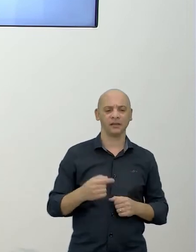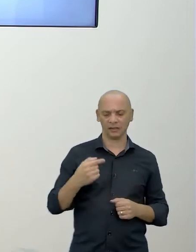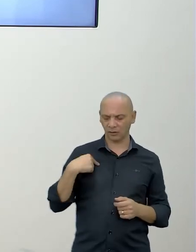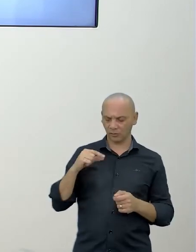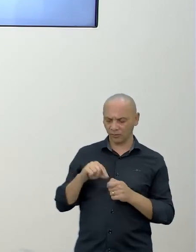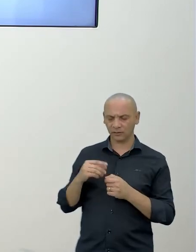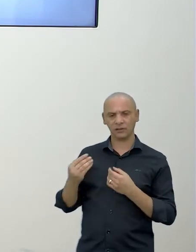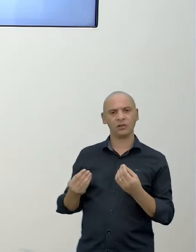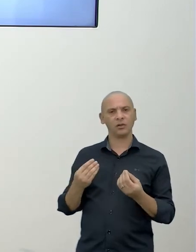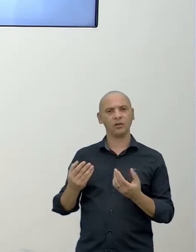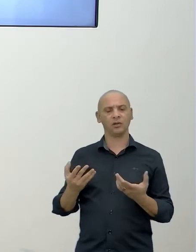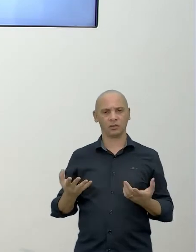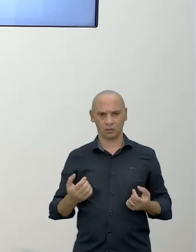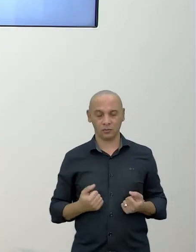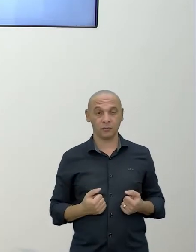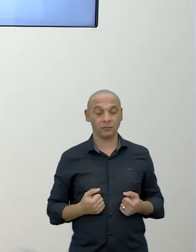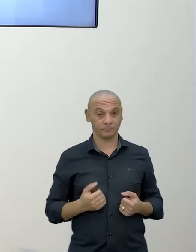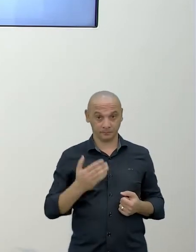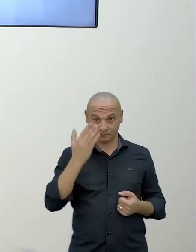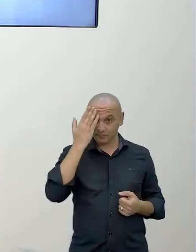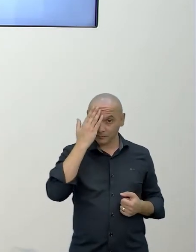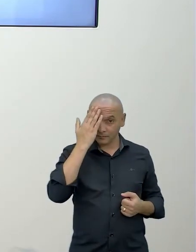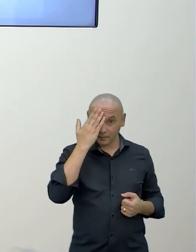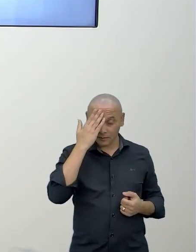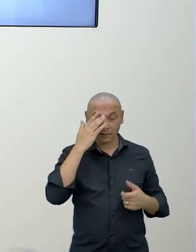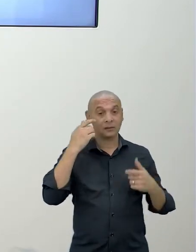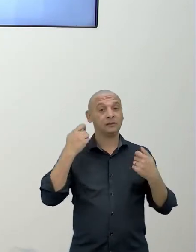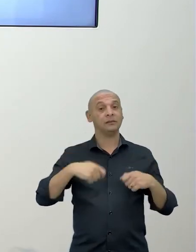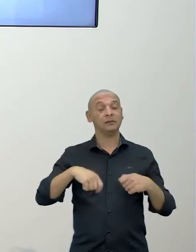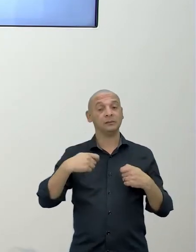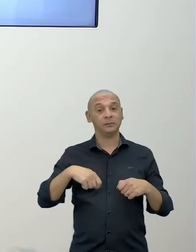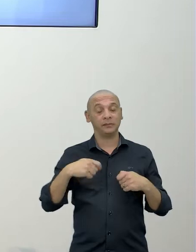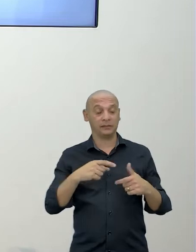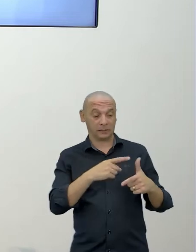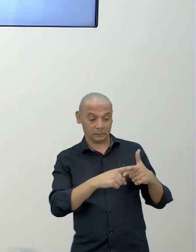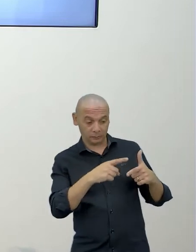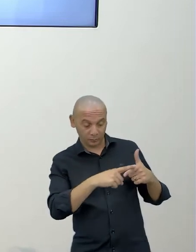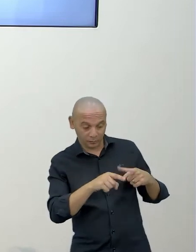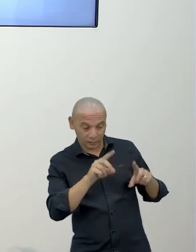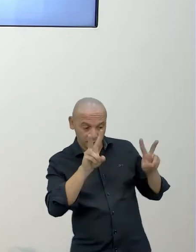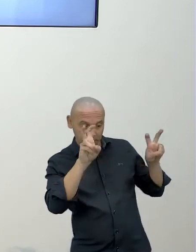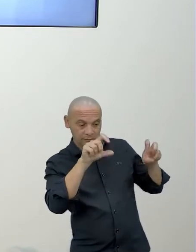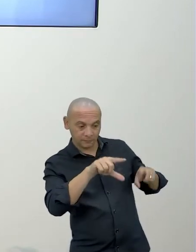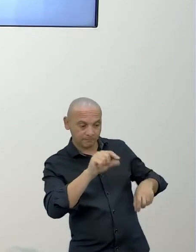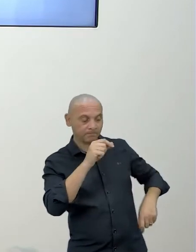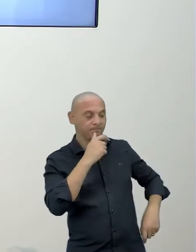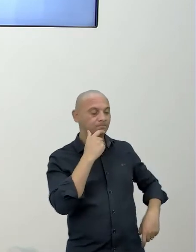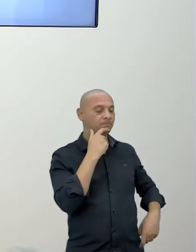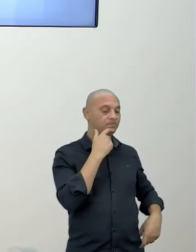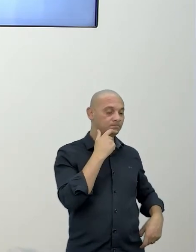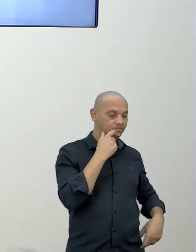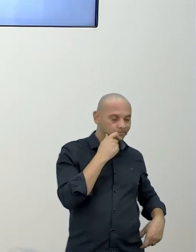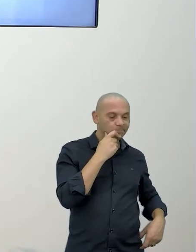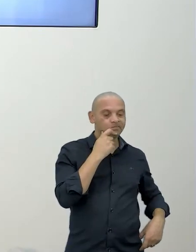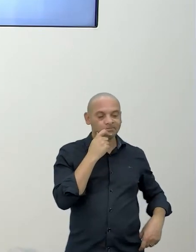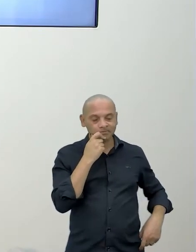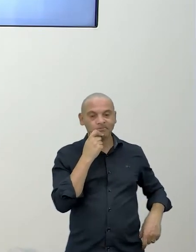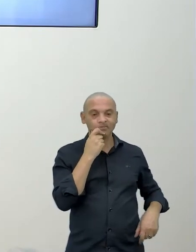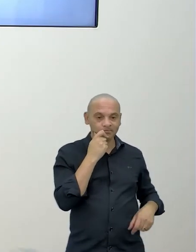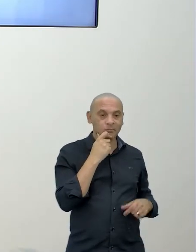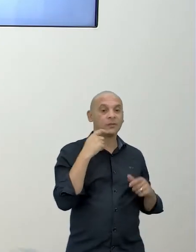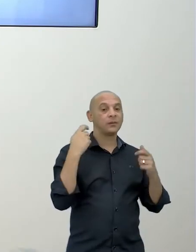e etapas. Mas para que isso significa? Para que eu estou fazendo isso? Então, a gente já entendeu que a gente